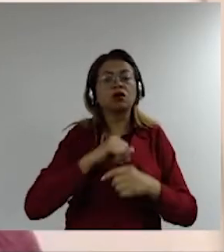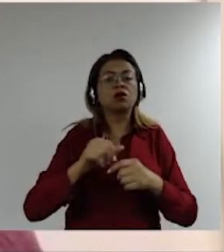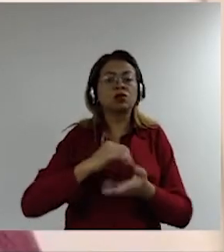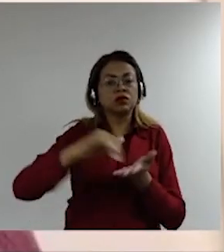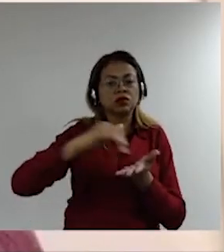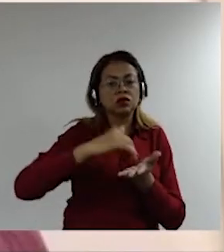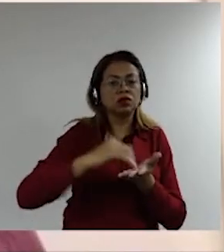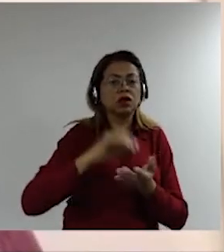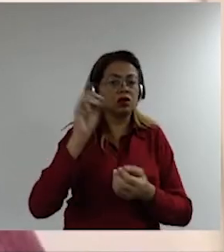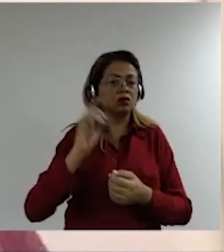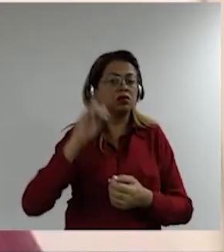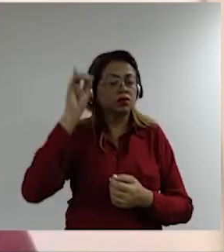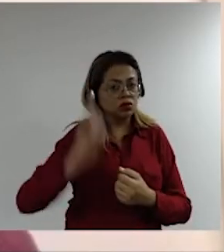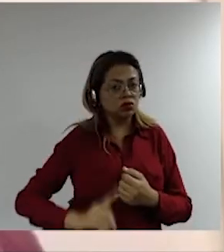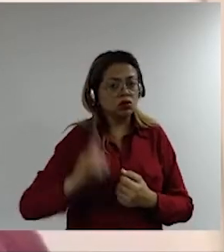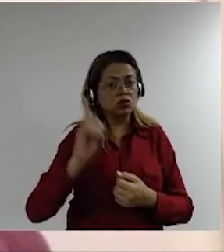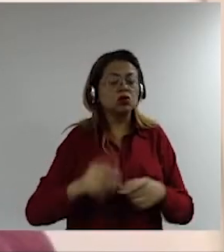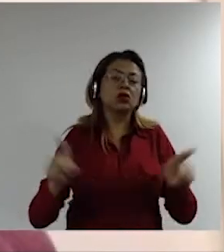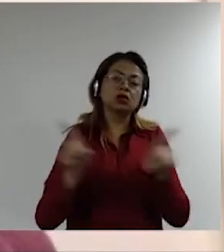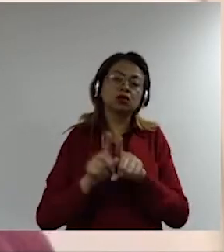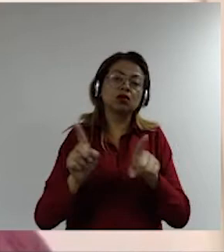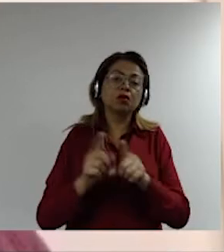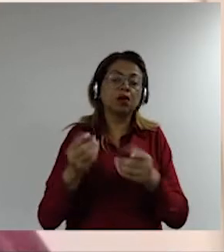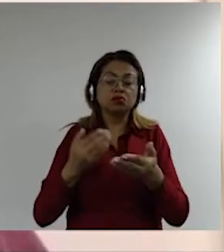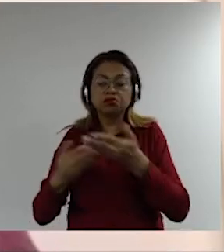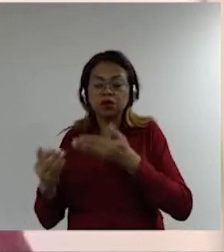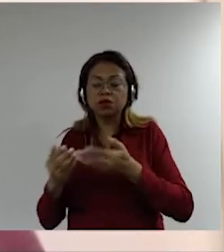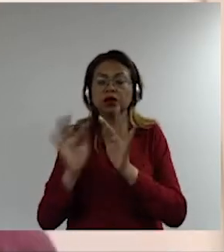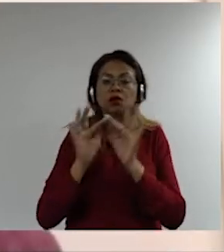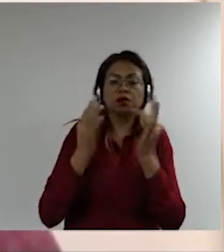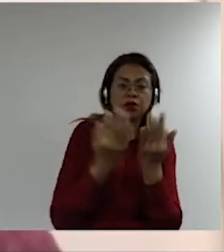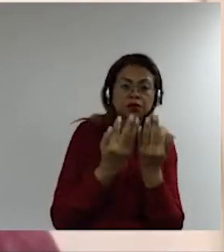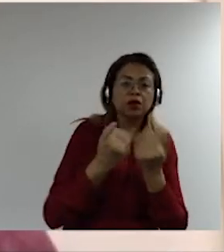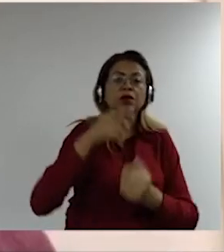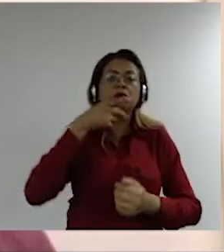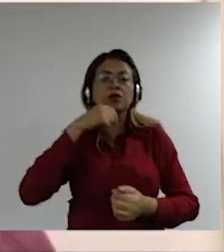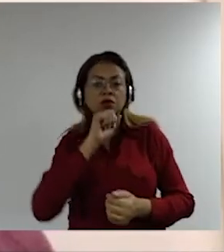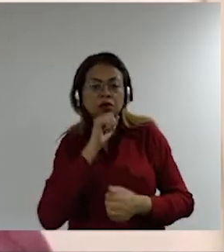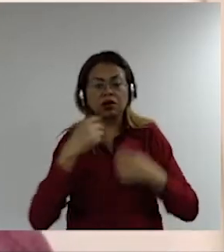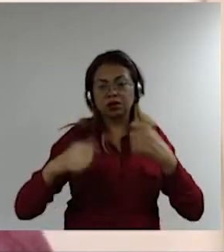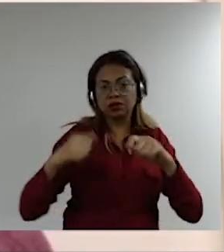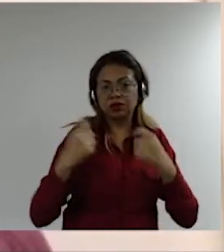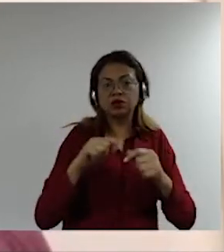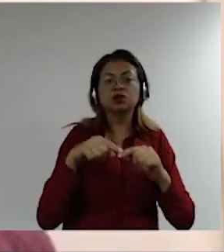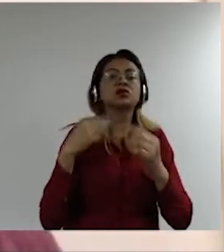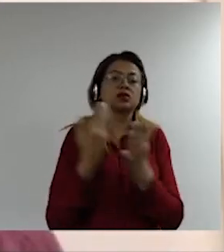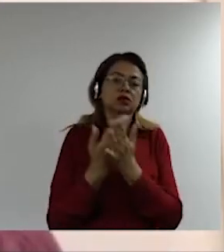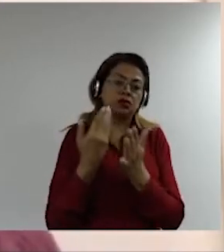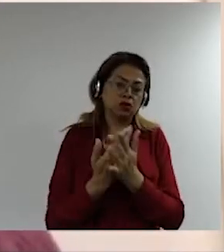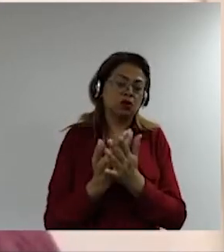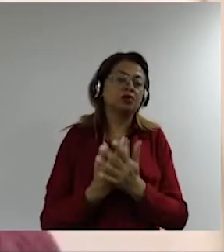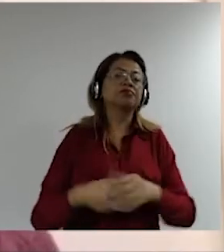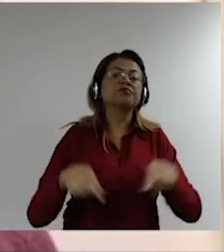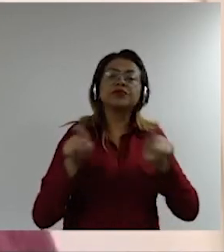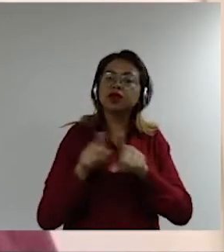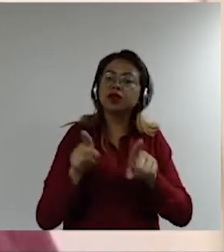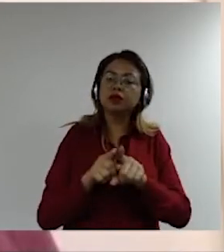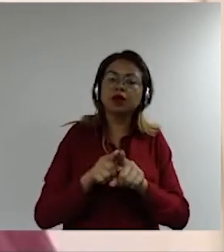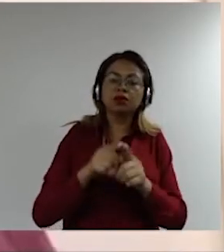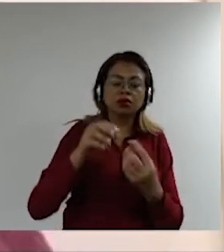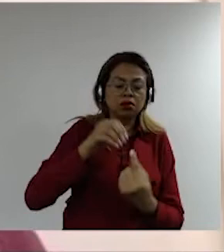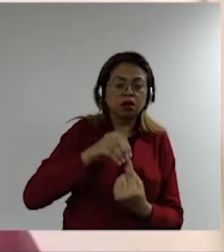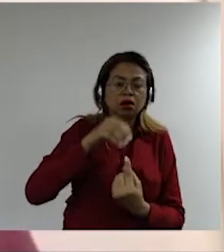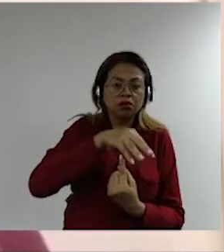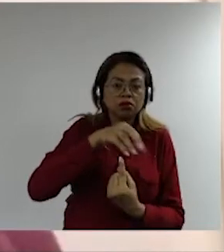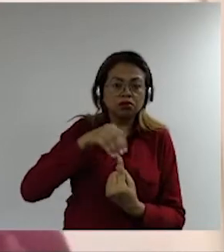diretores, e de outro, advogar pelas famílias e pelos pais que precisam dessa escola. Não é? E também, não é, intermediar a